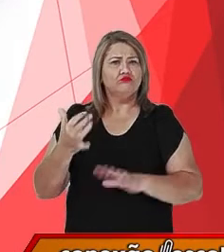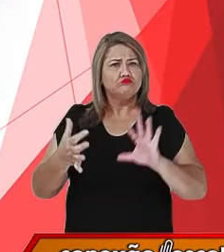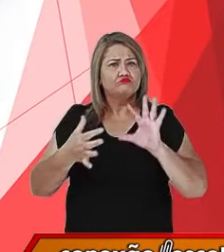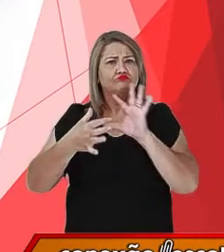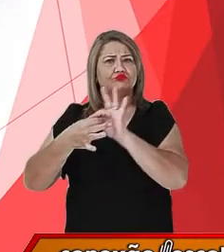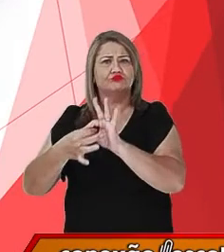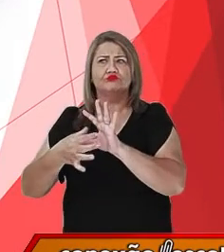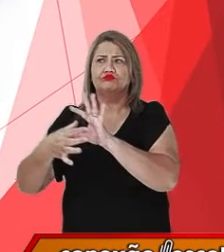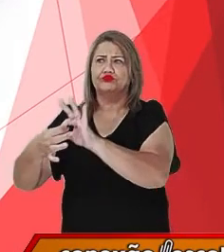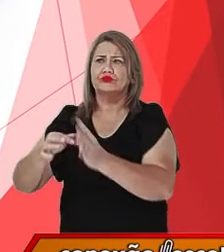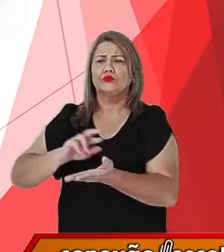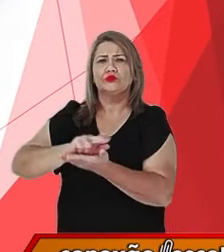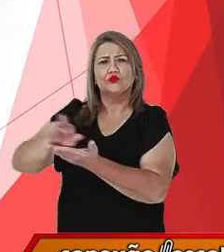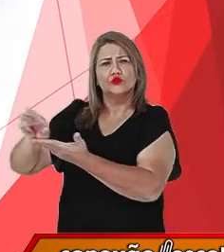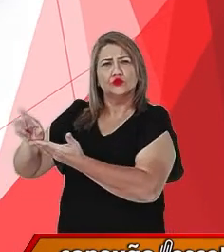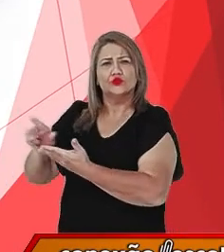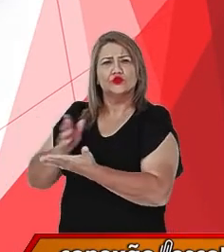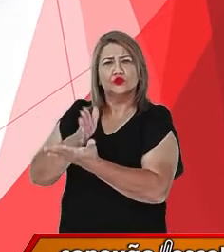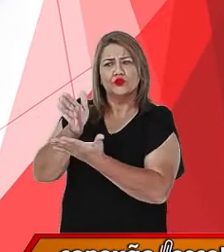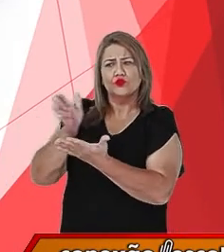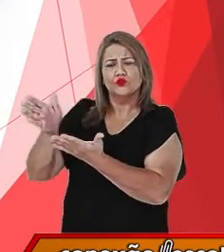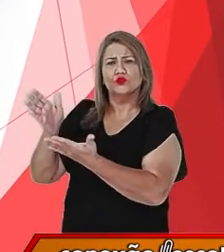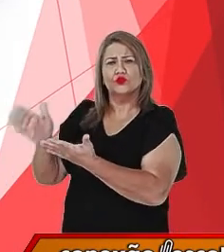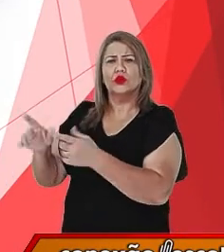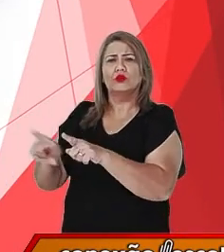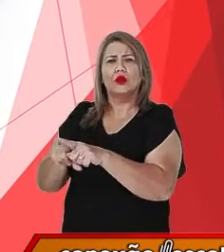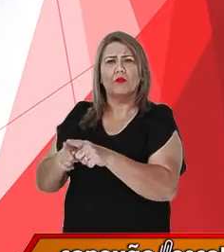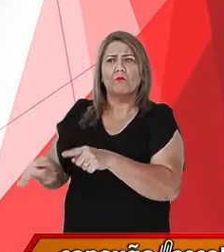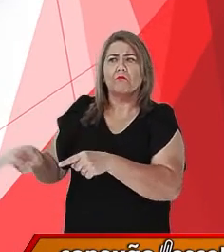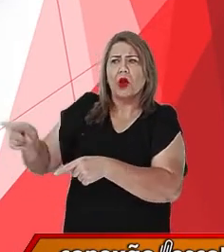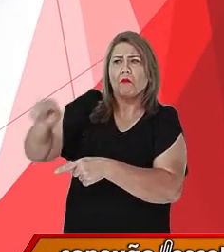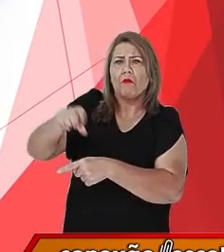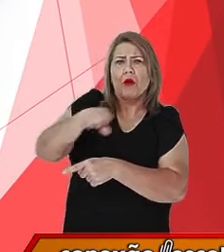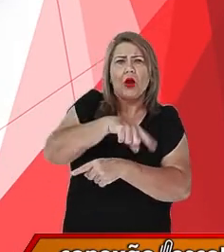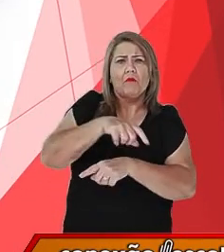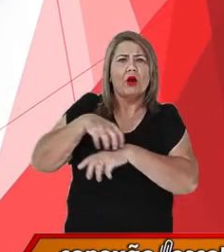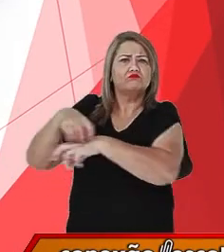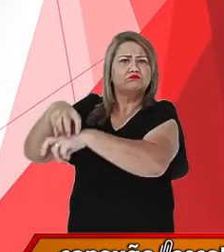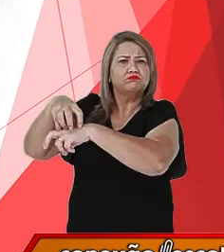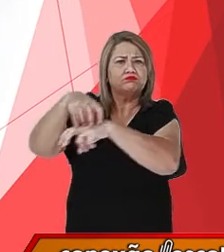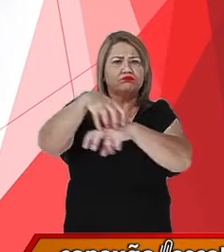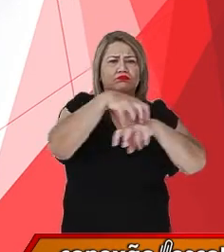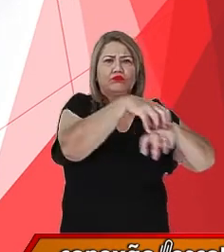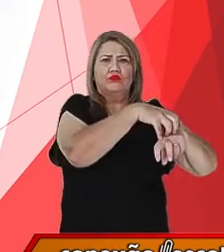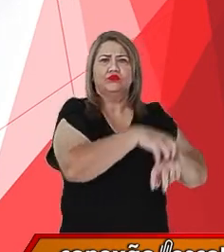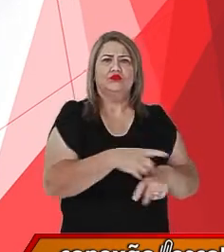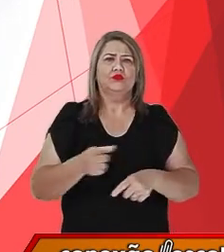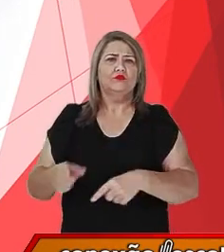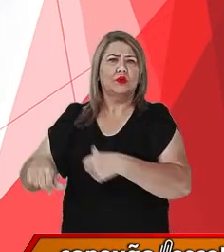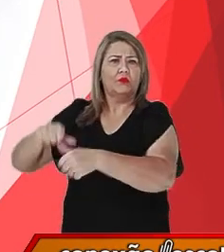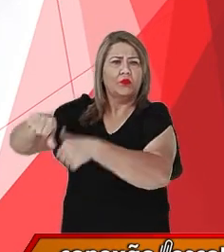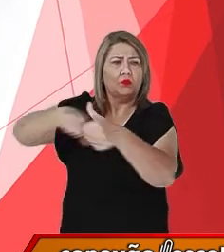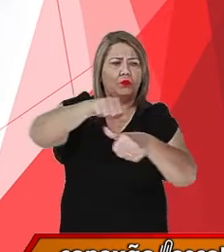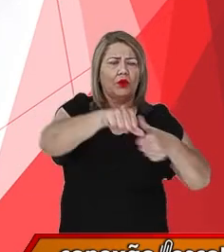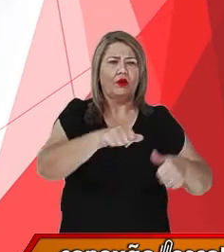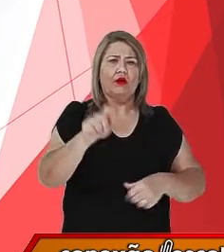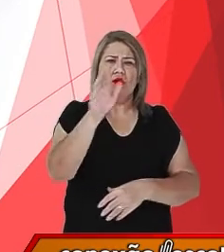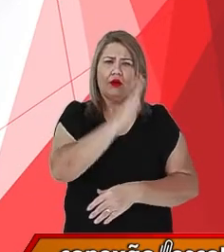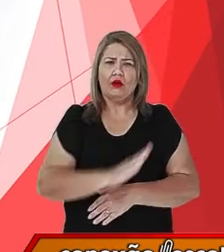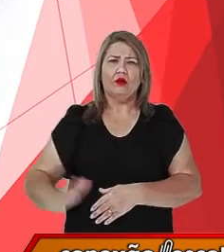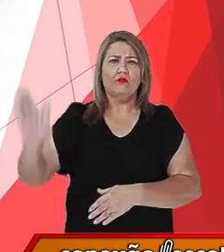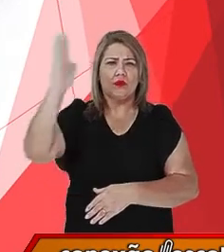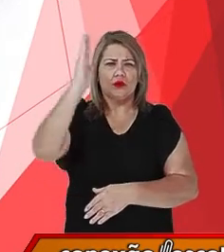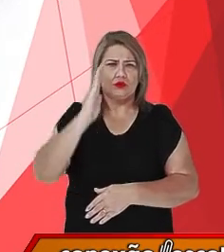integração de vários modais, mas também na logística da distribuição de cargas aqui no nosso